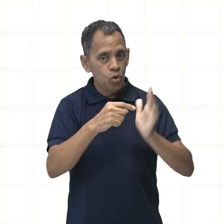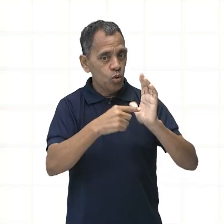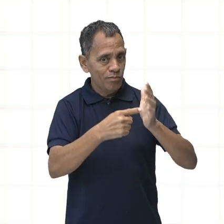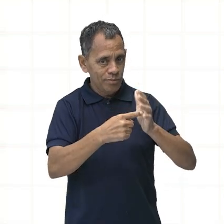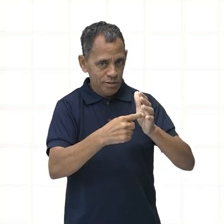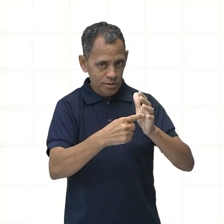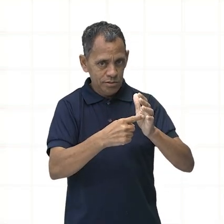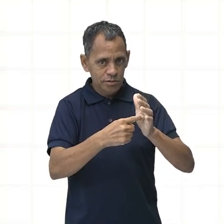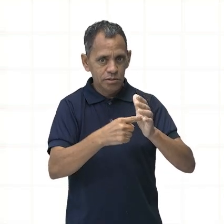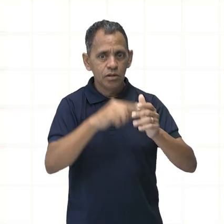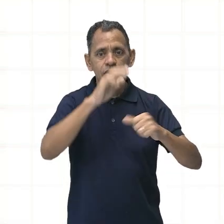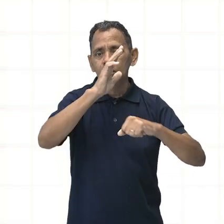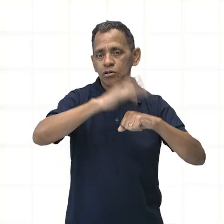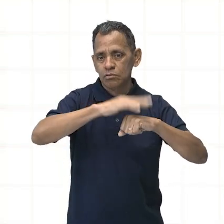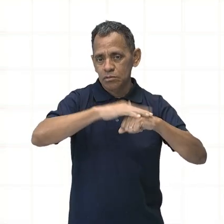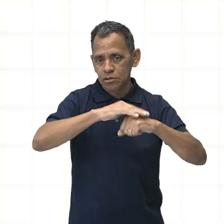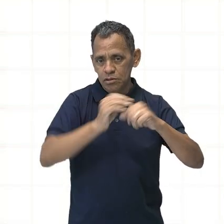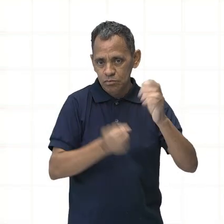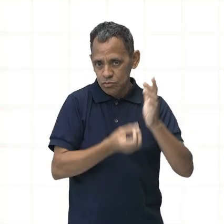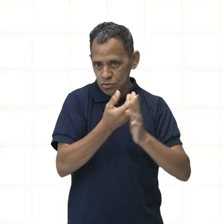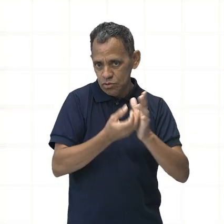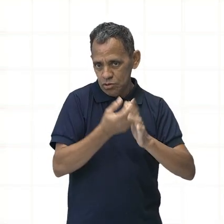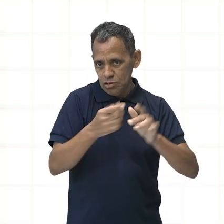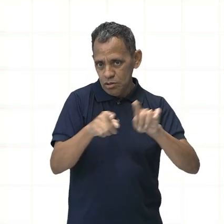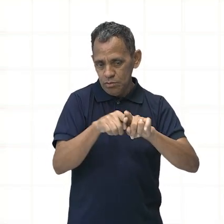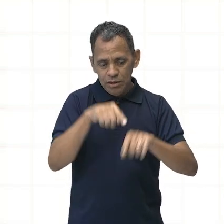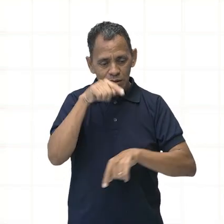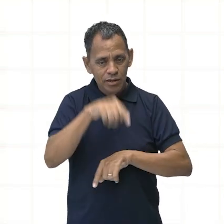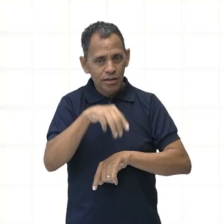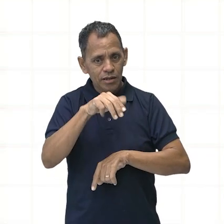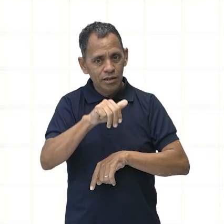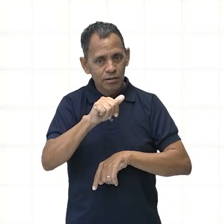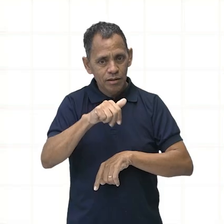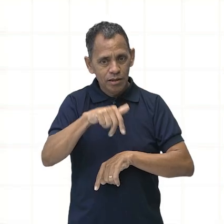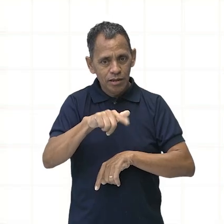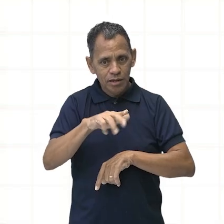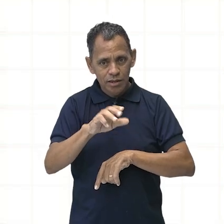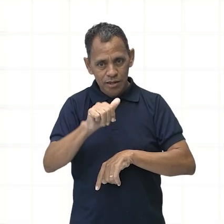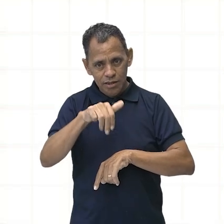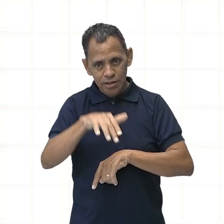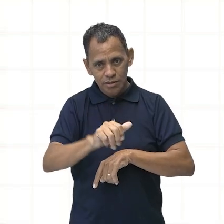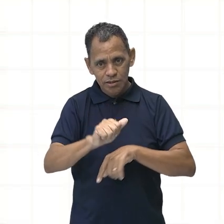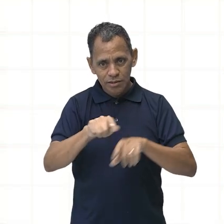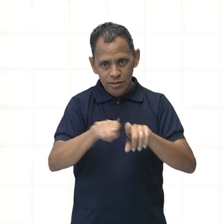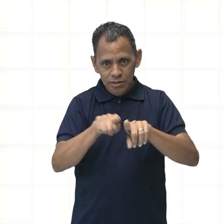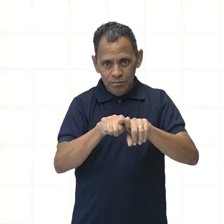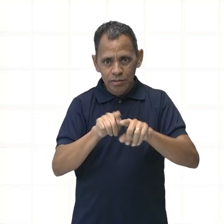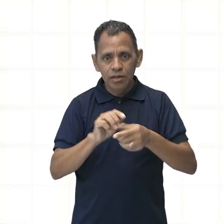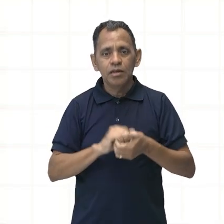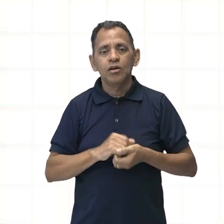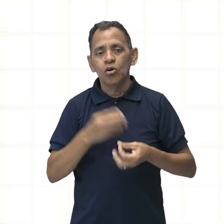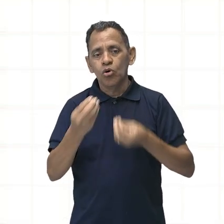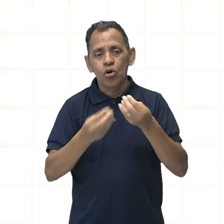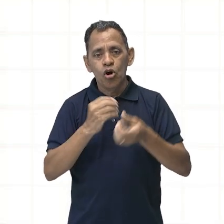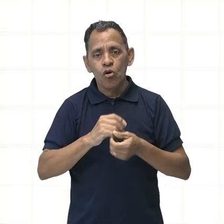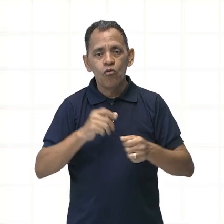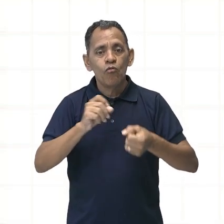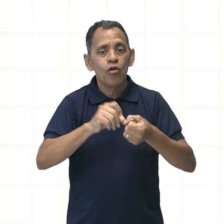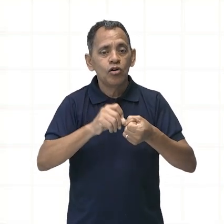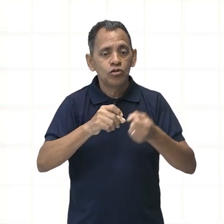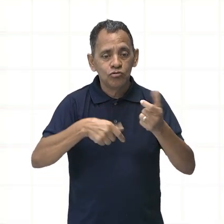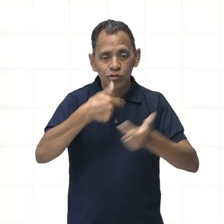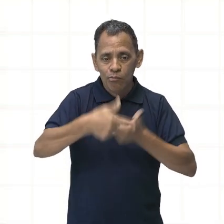mecanização e automação da produção, as máquinas passam a fazer o trabalho, né, que o